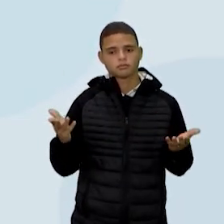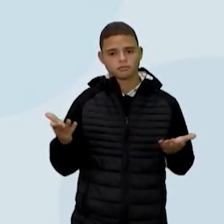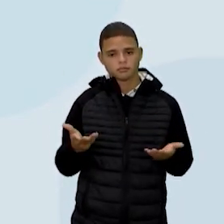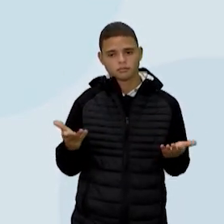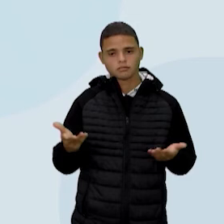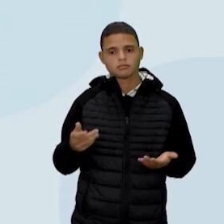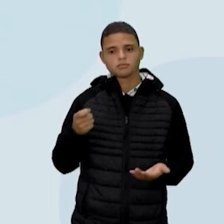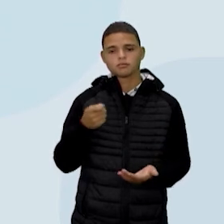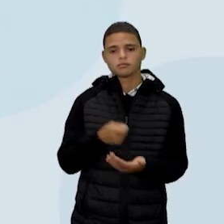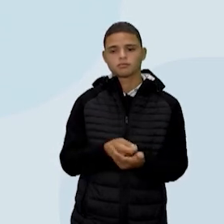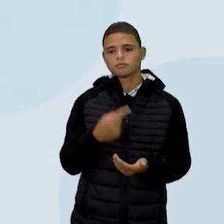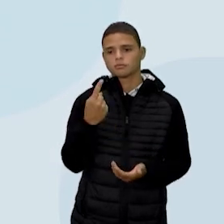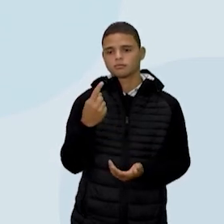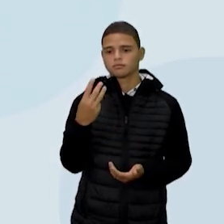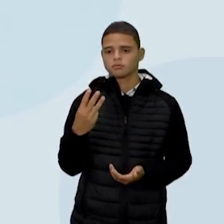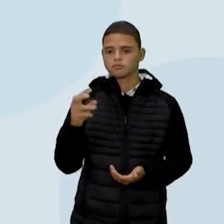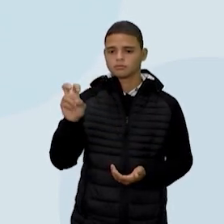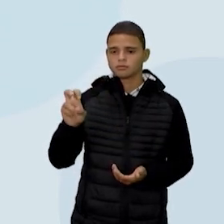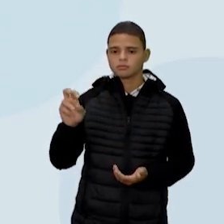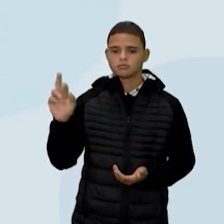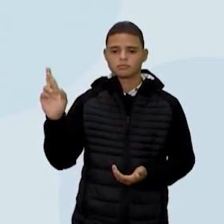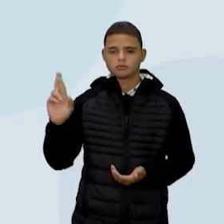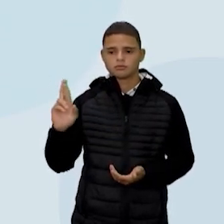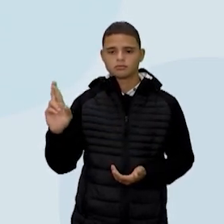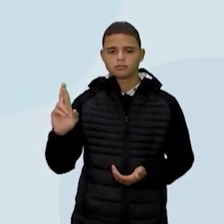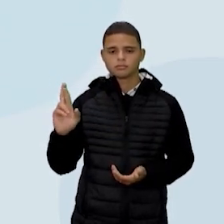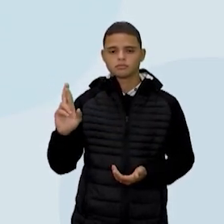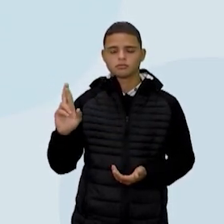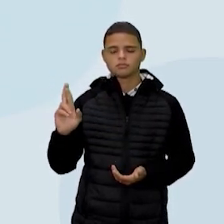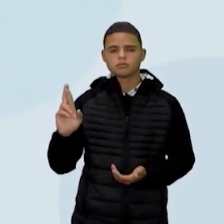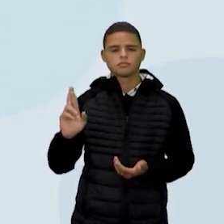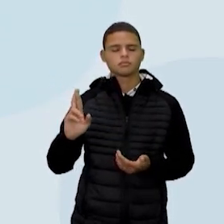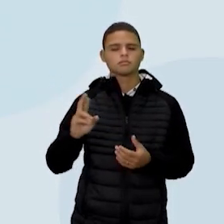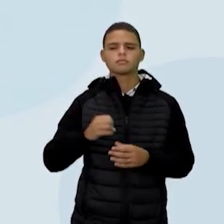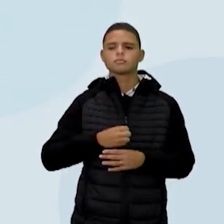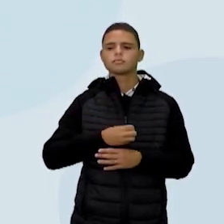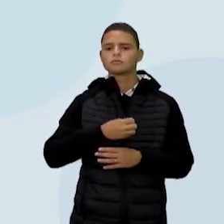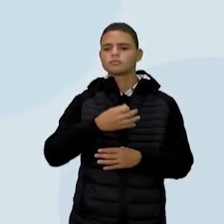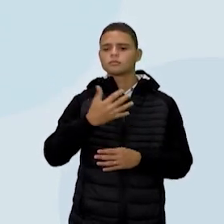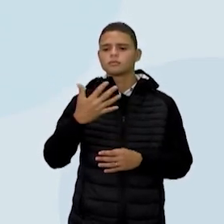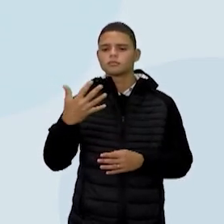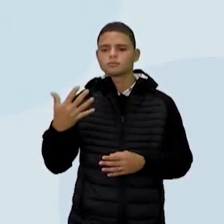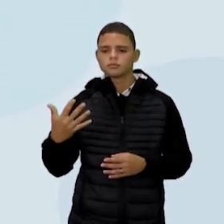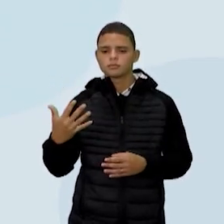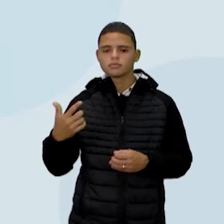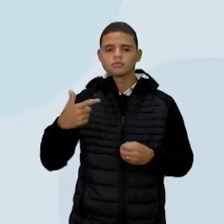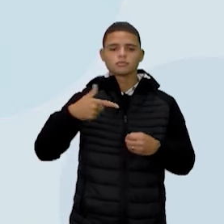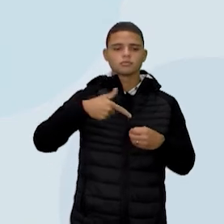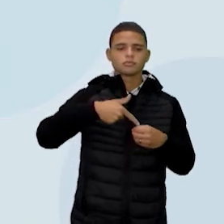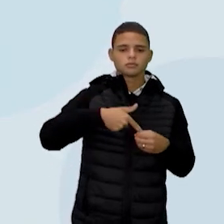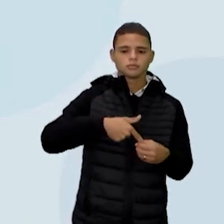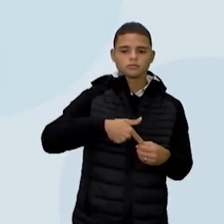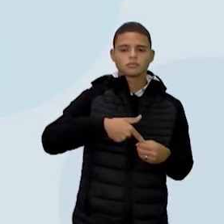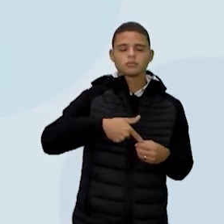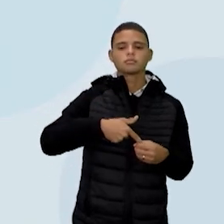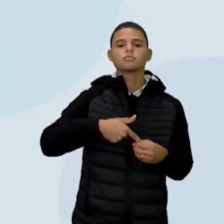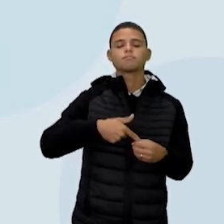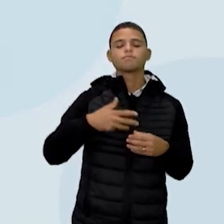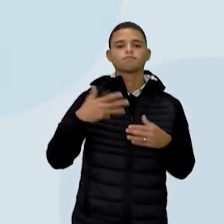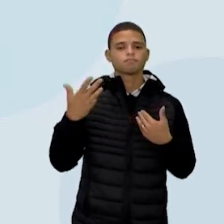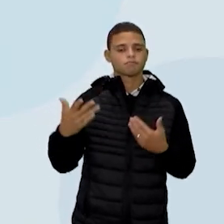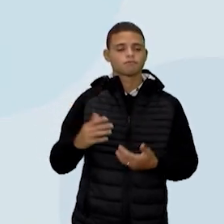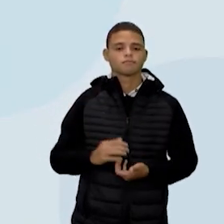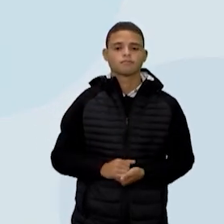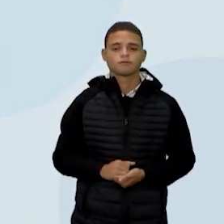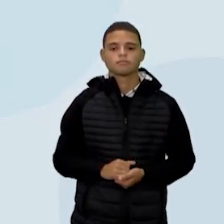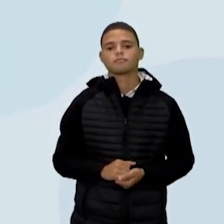porém, pagou R$ 135,00. Quantos litros foram parar no tanque do carro dela? Gente,